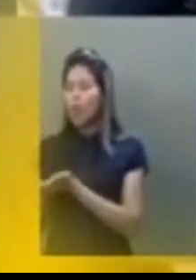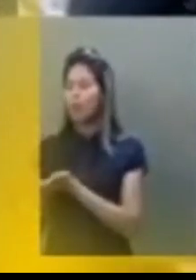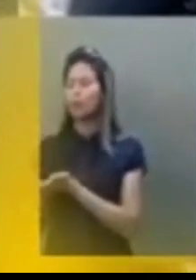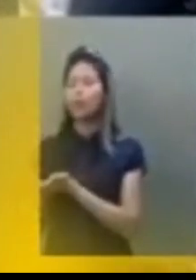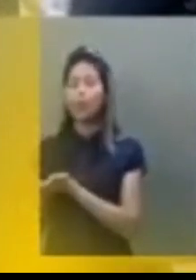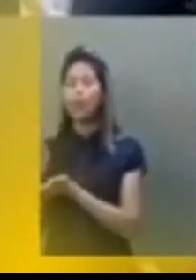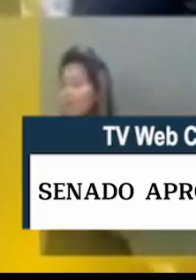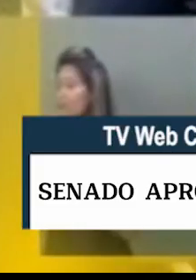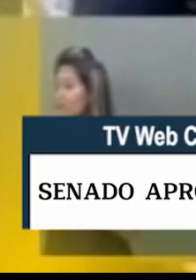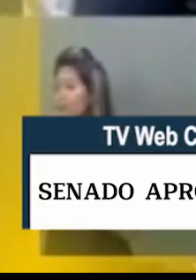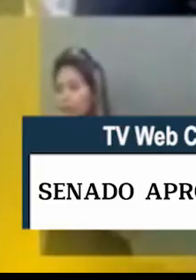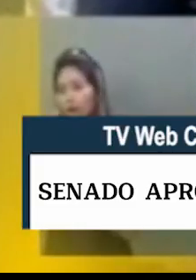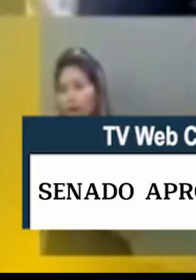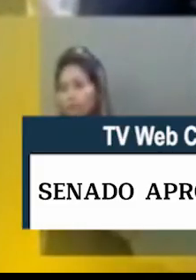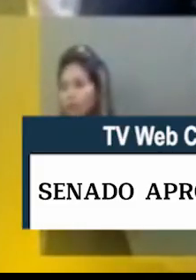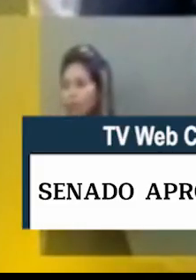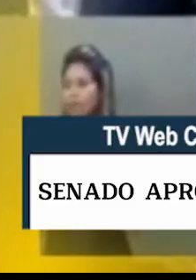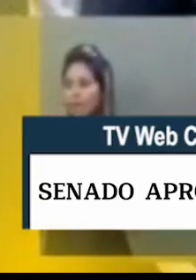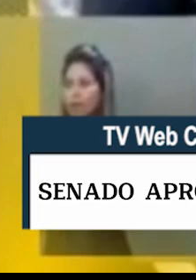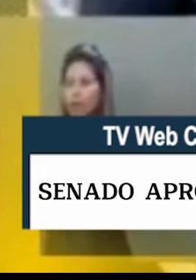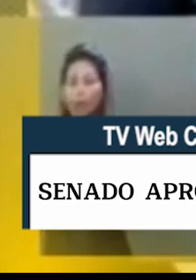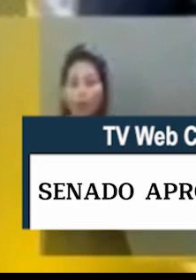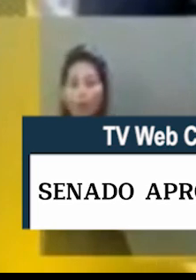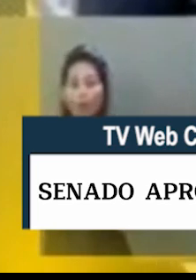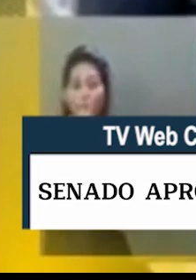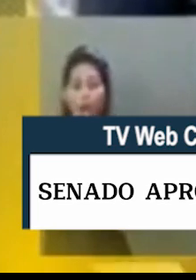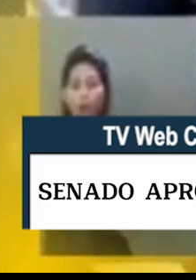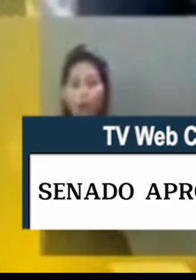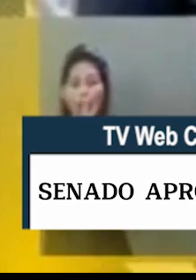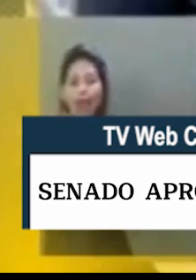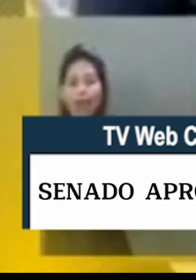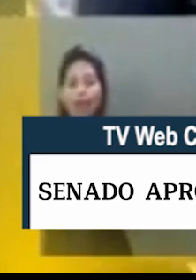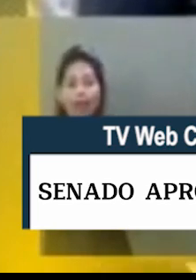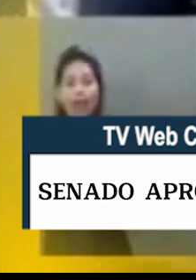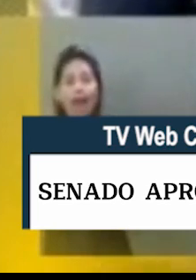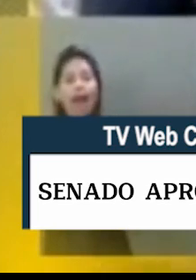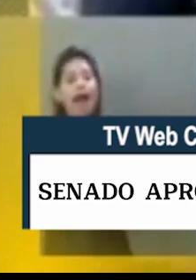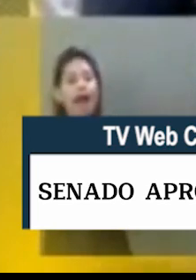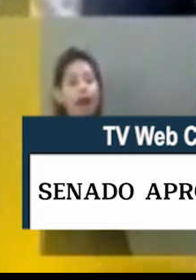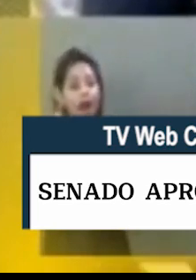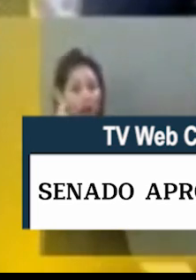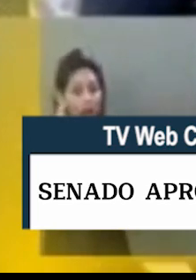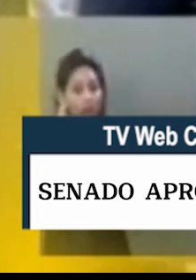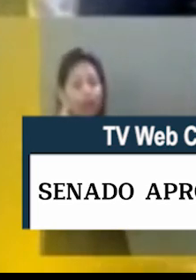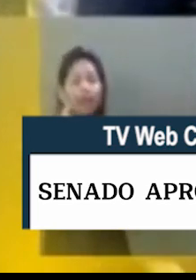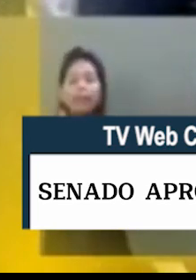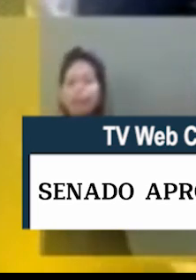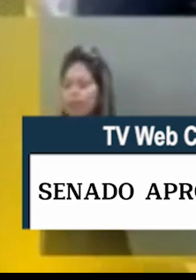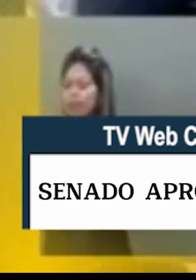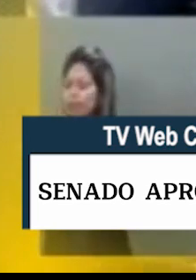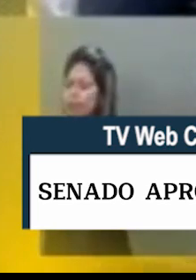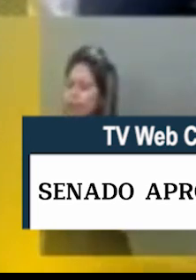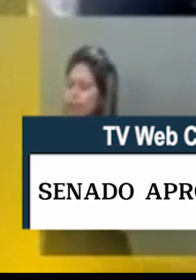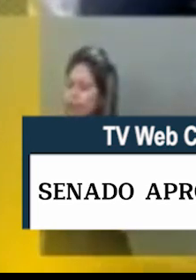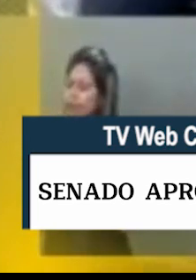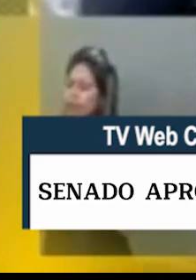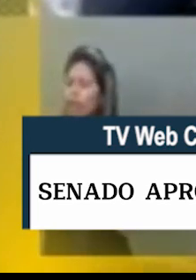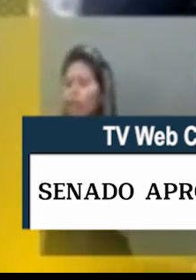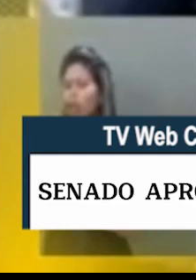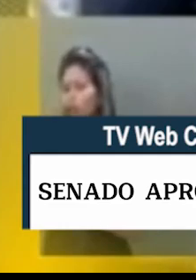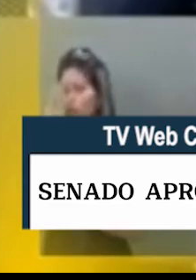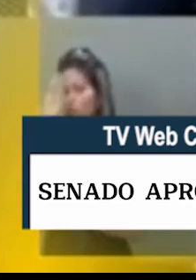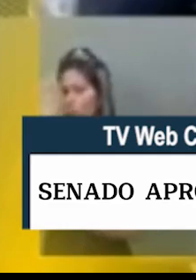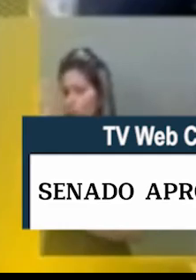que regulamente, que normatize, que crie regras, que estabeleça critérios, princípios, não só